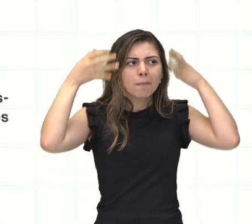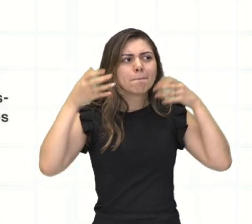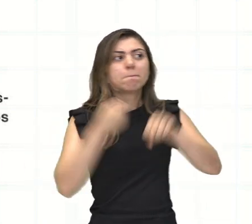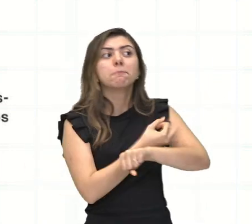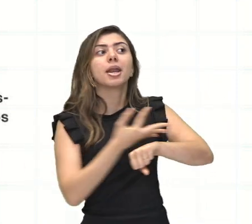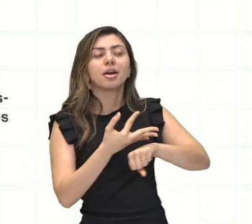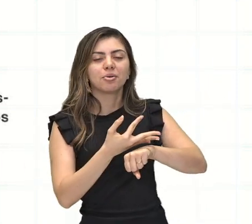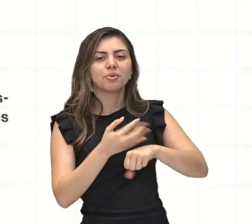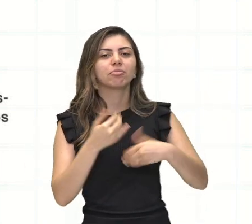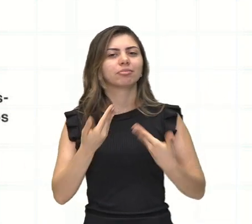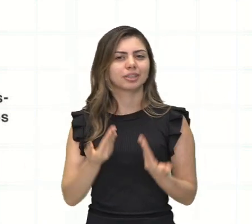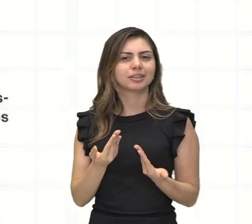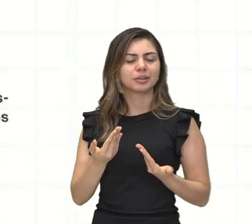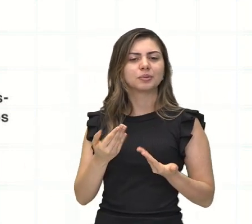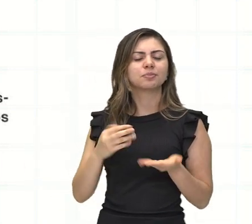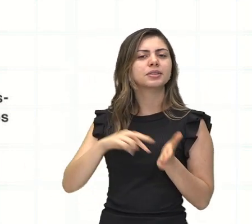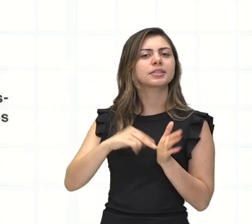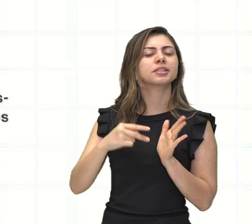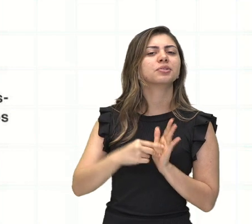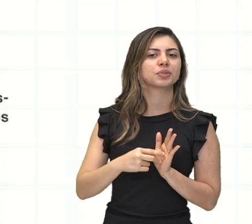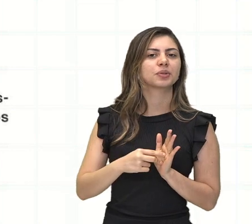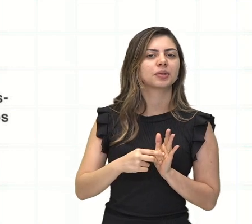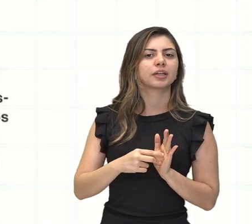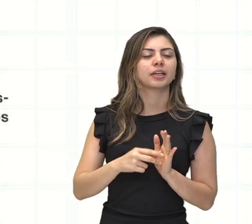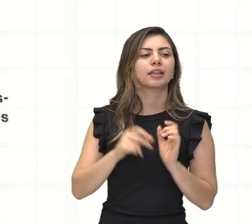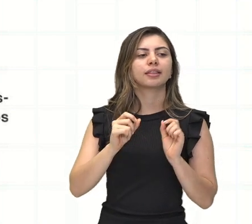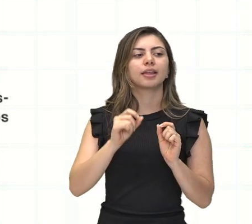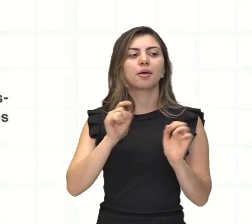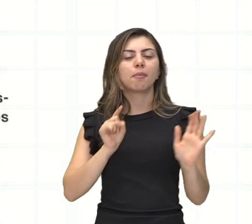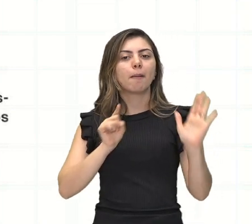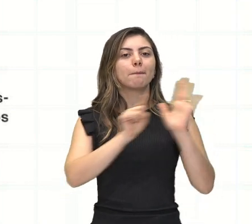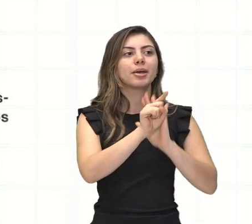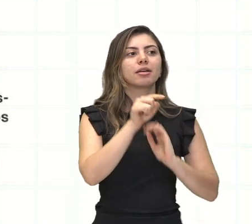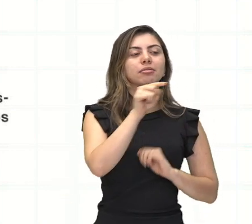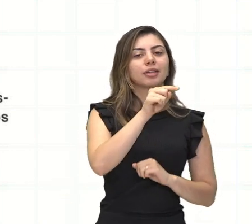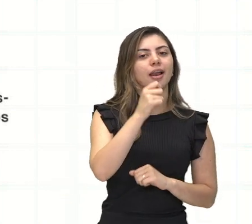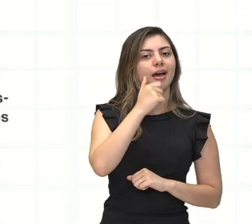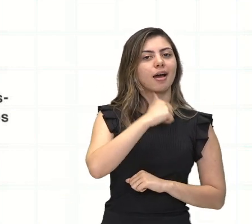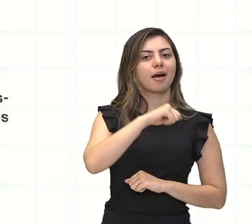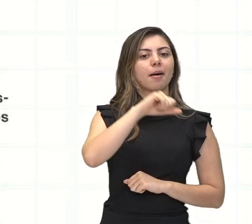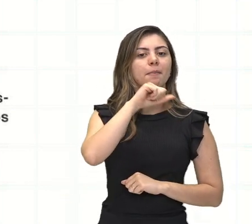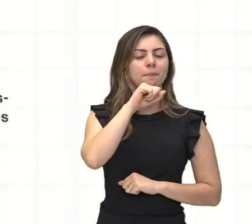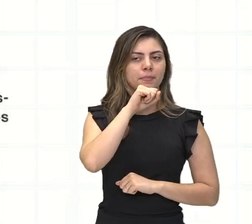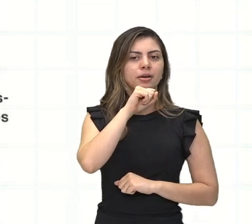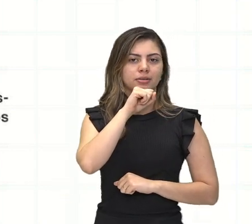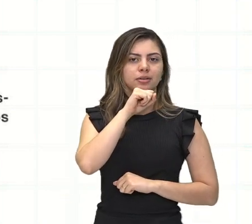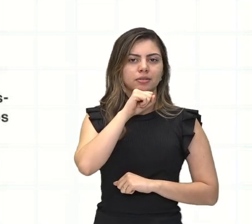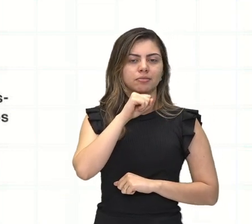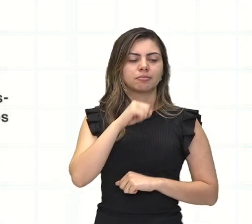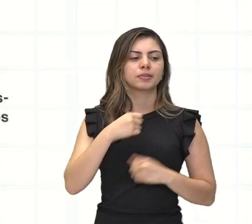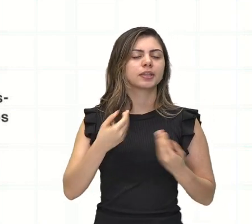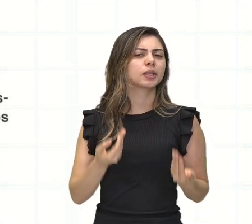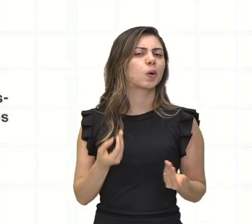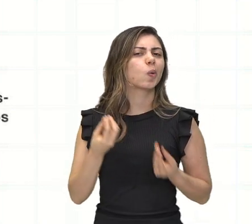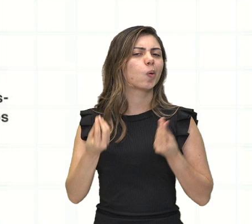brancos? Ou seja, colocando para a mãe no lugar um pouco